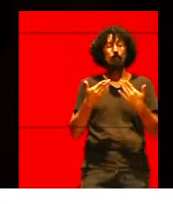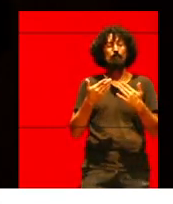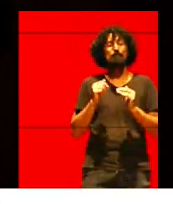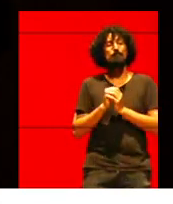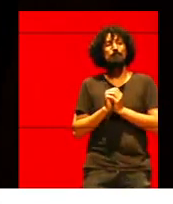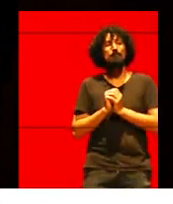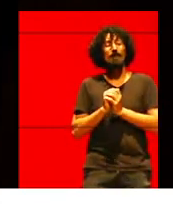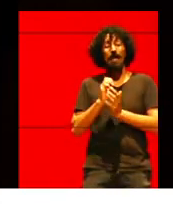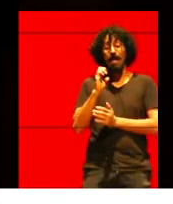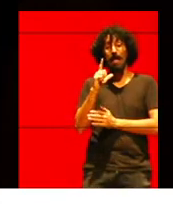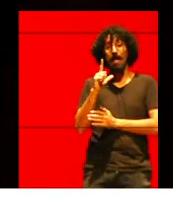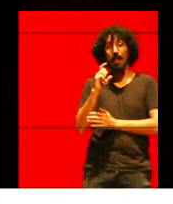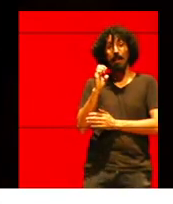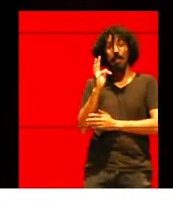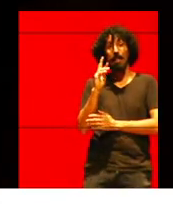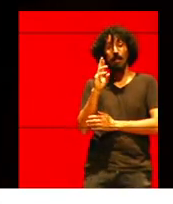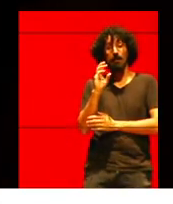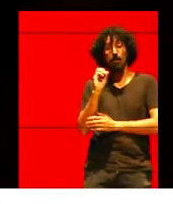Eletroquímica, vocês sabem?